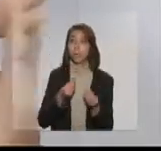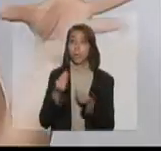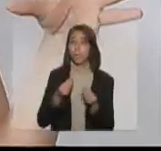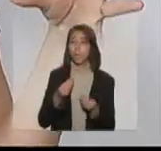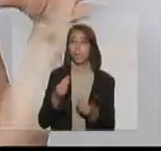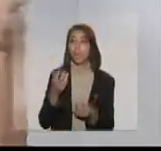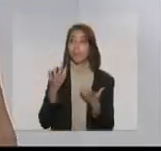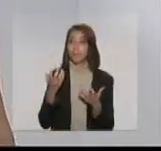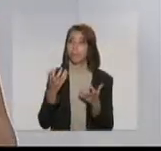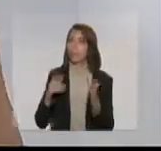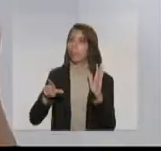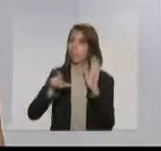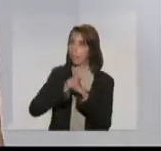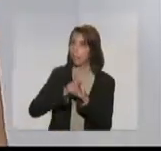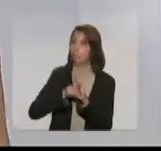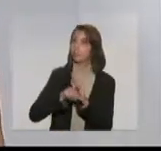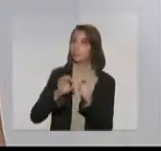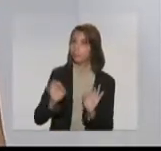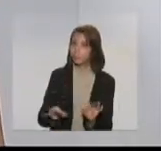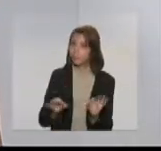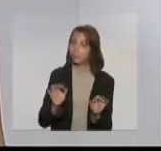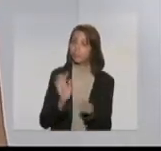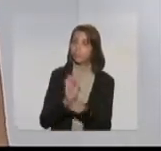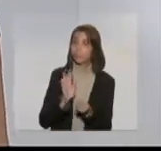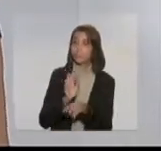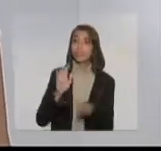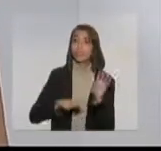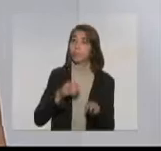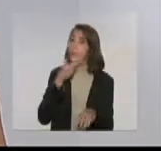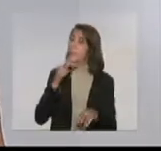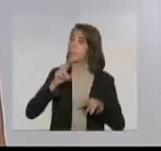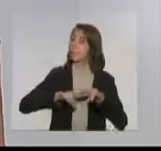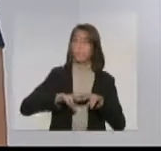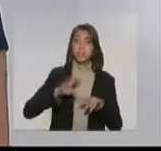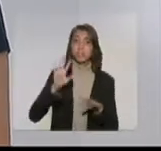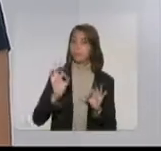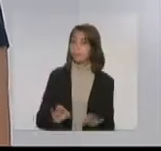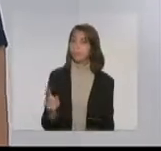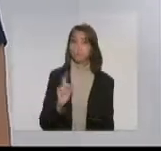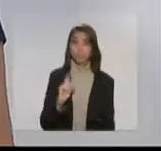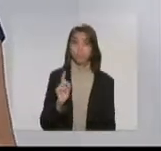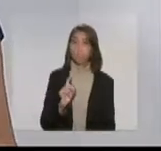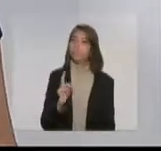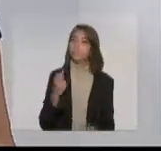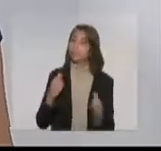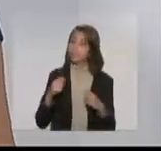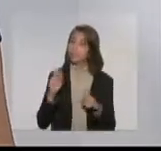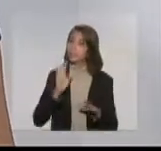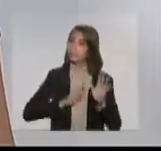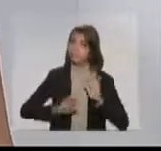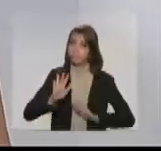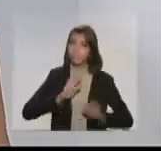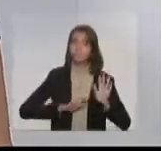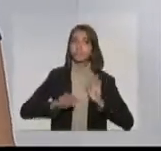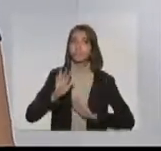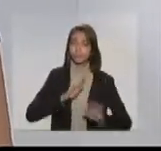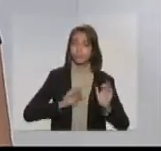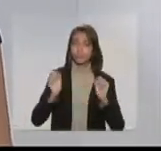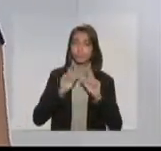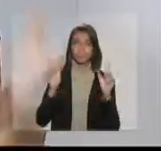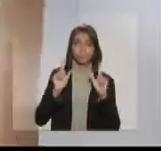pretende diminuir se a lei está sendo um pouco mais efetiva às vezes são presos injustamente então é tem que ter bastante cuidado